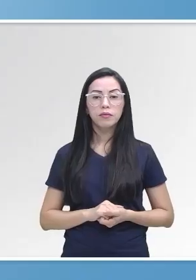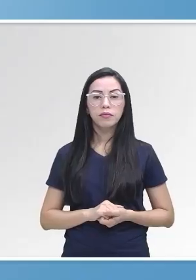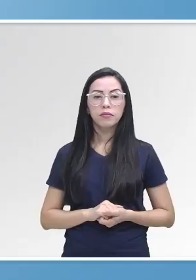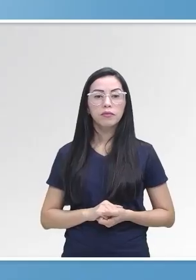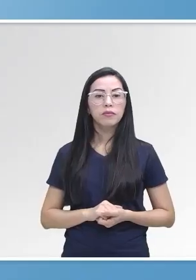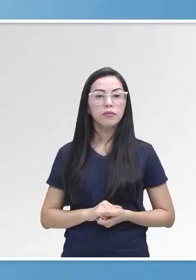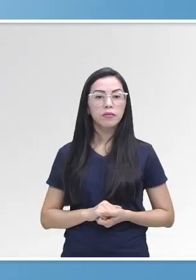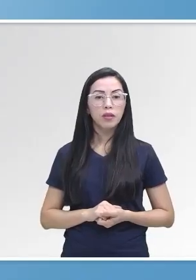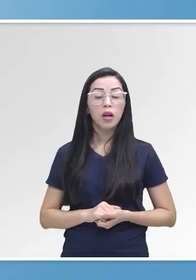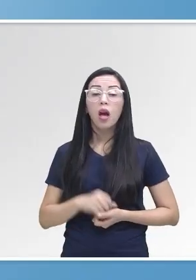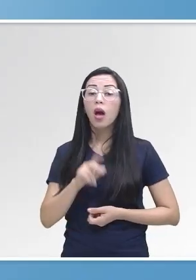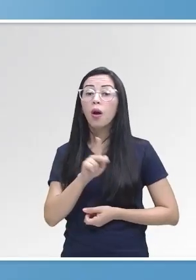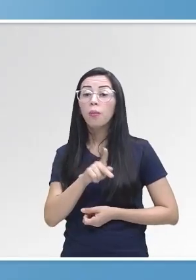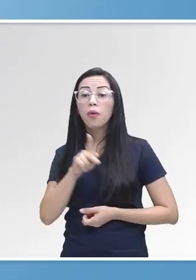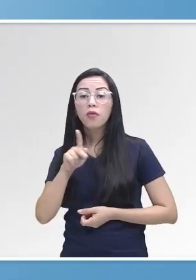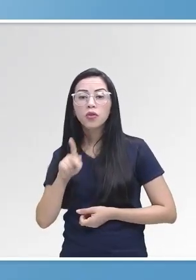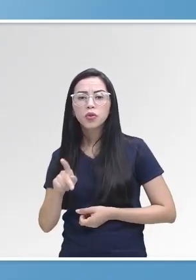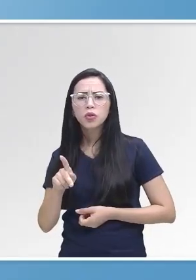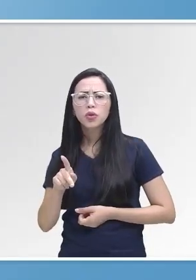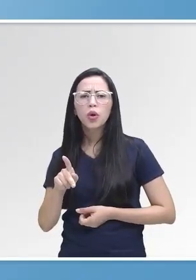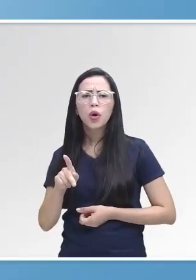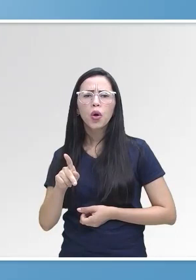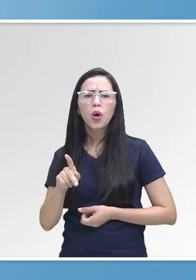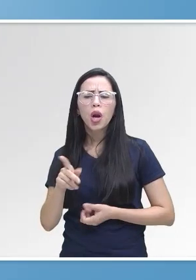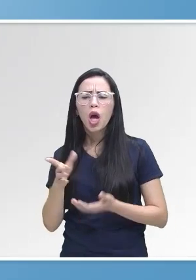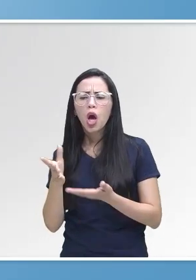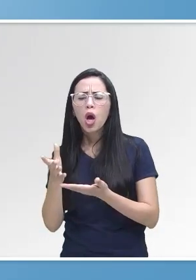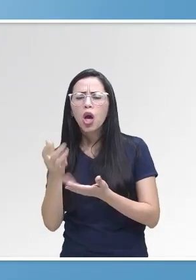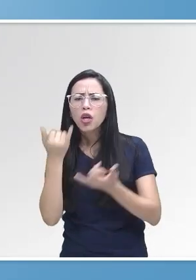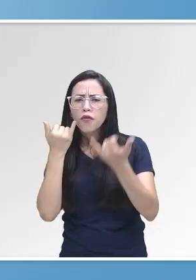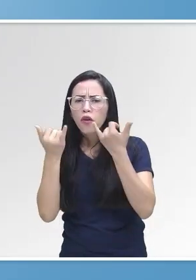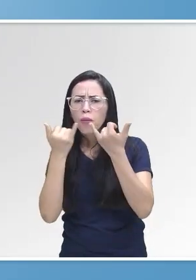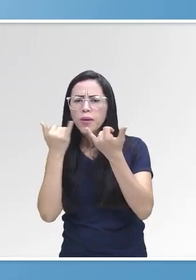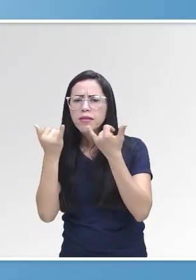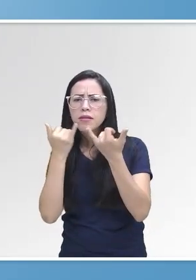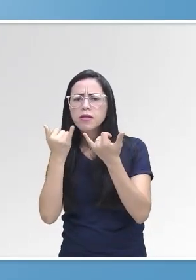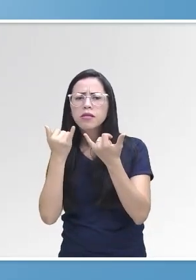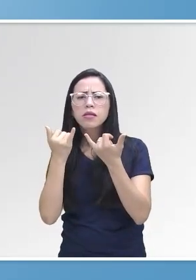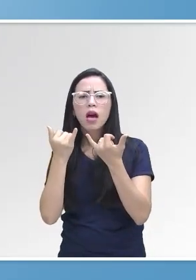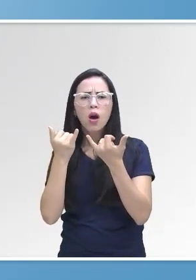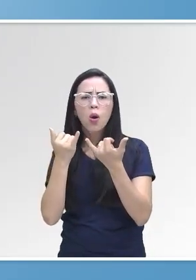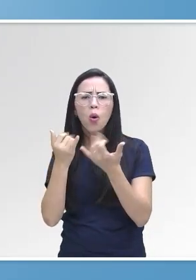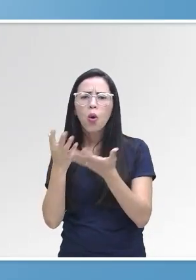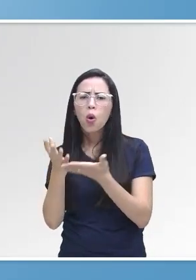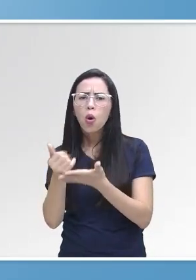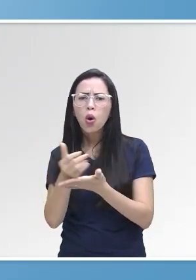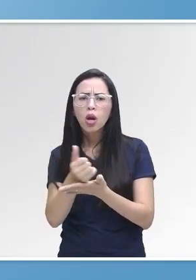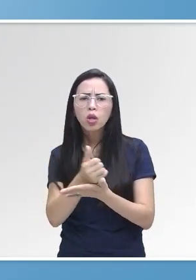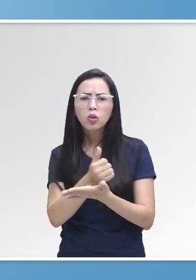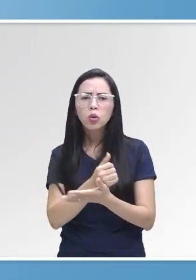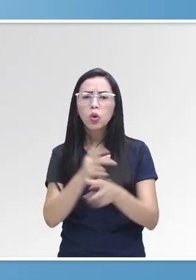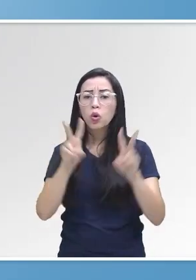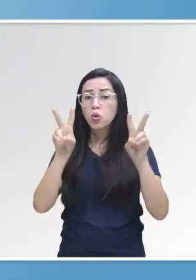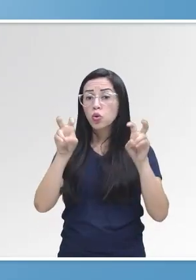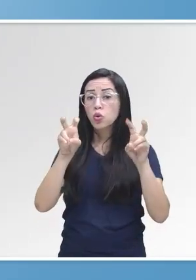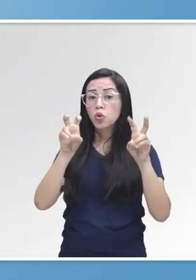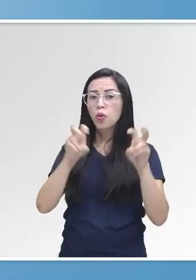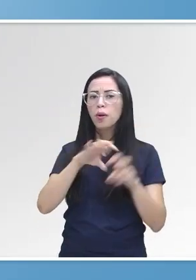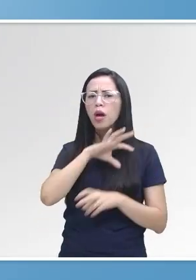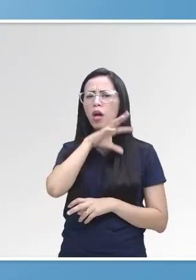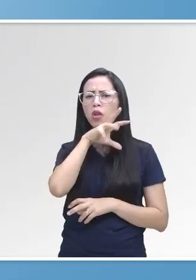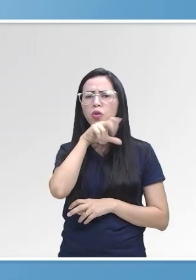a professora fez um levantamento de quais os bichos de estimação de cada criança da